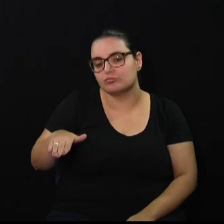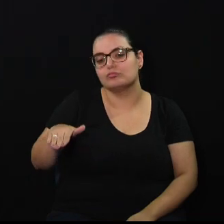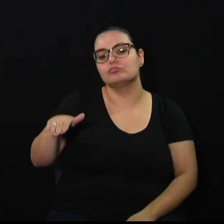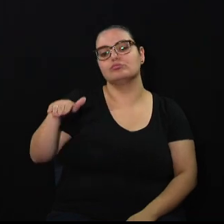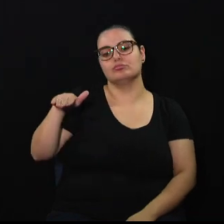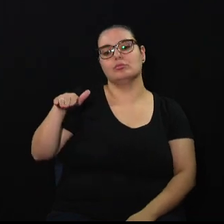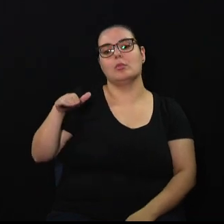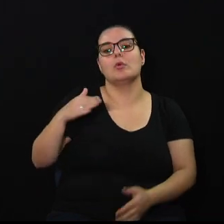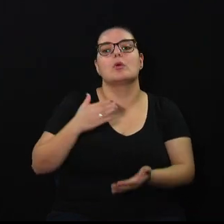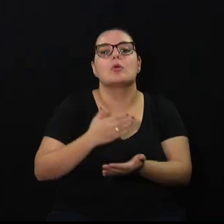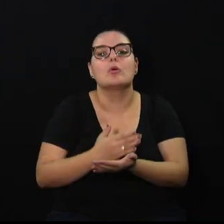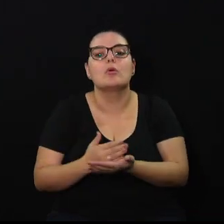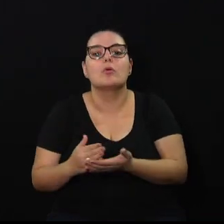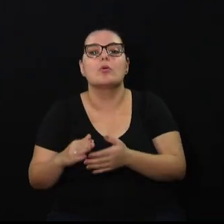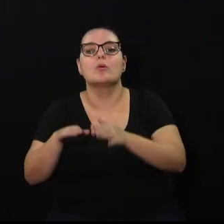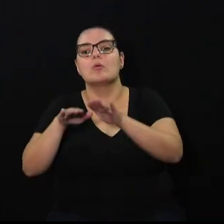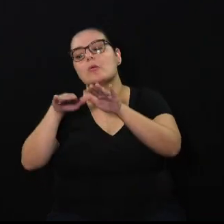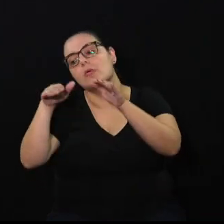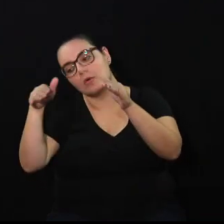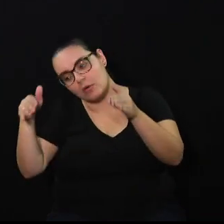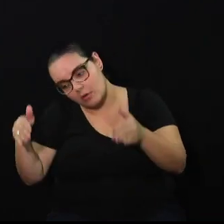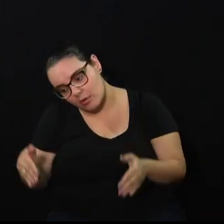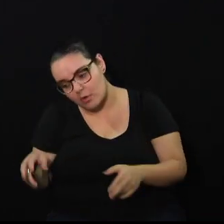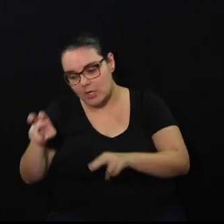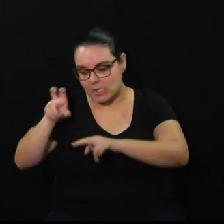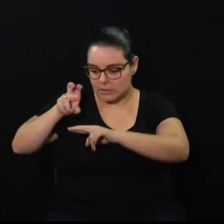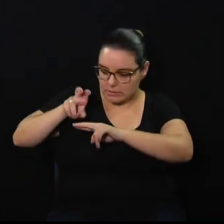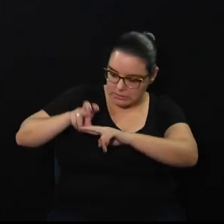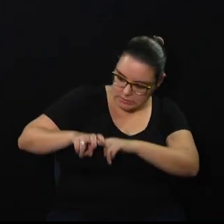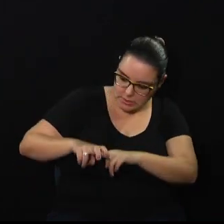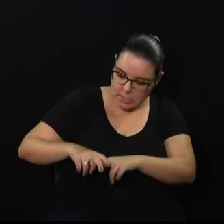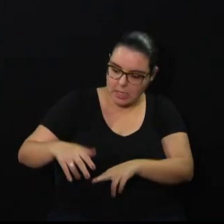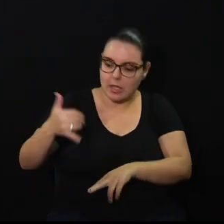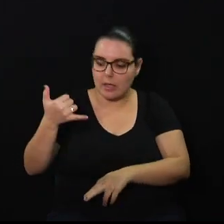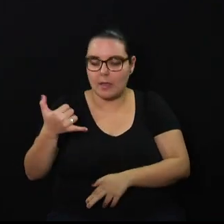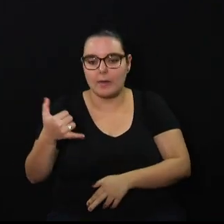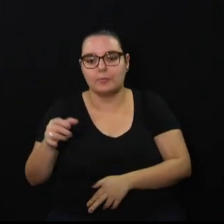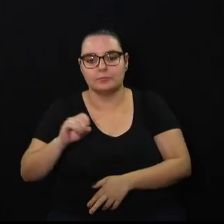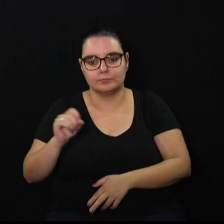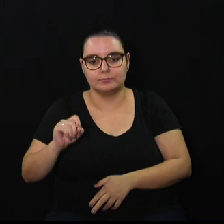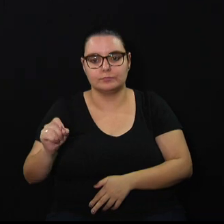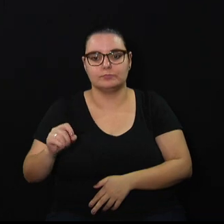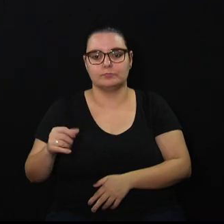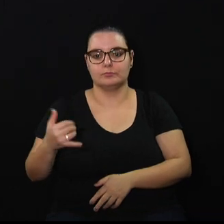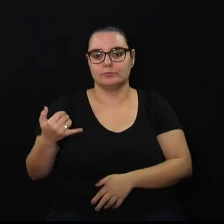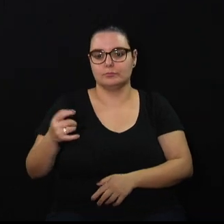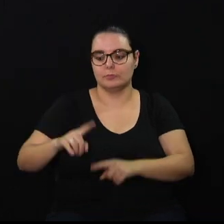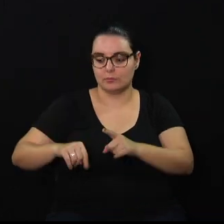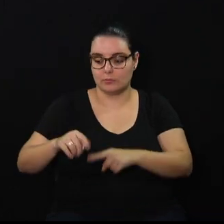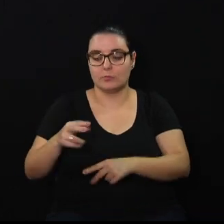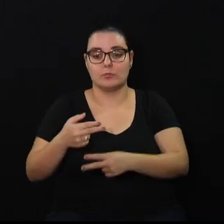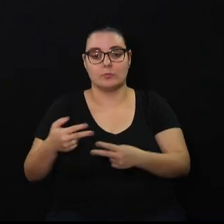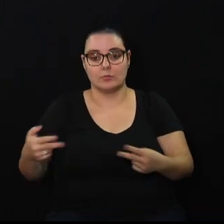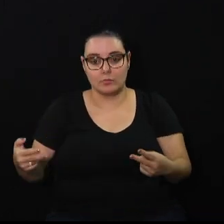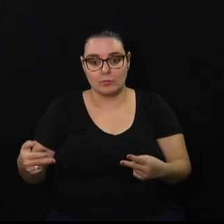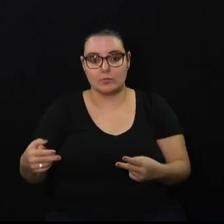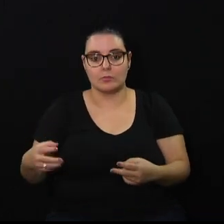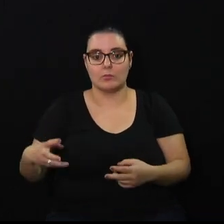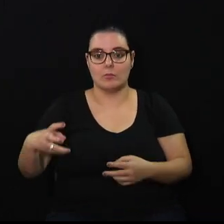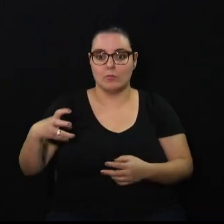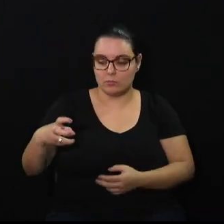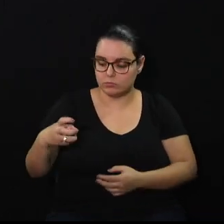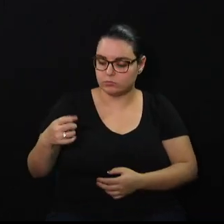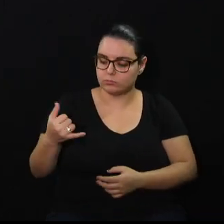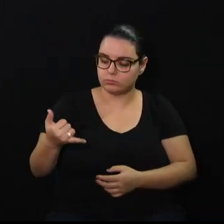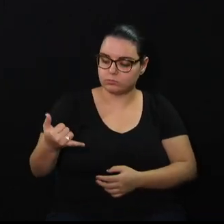gente vai lá para exploração de mesinhas sentar mas já qo com materiais gráficos grossos na